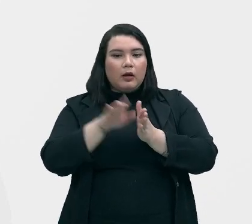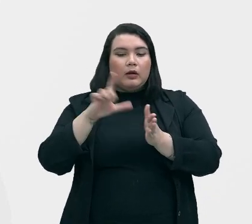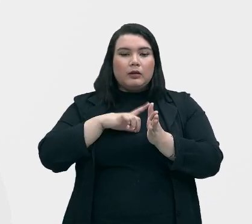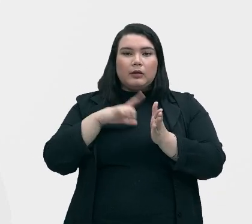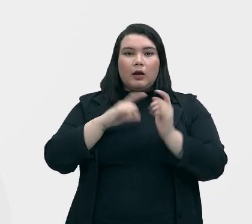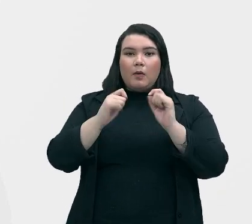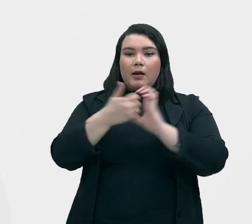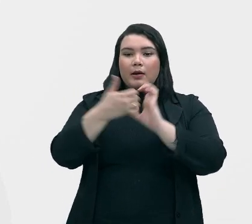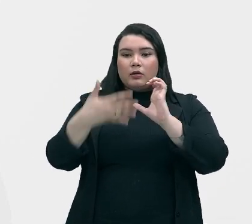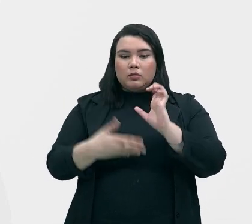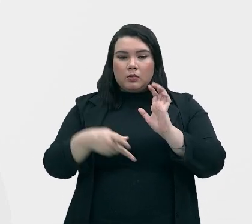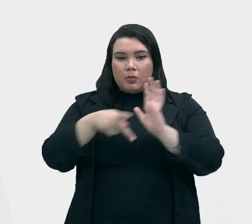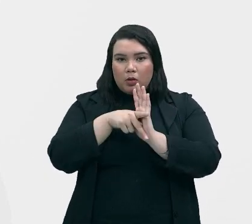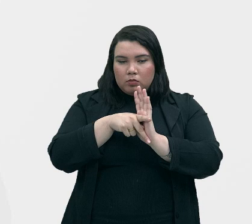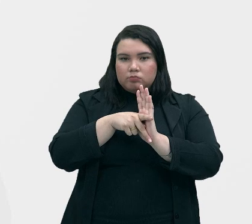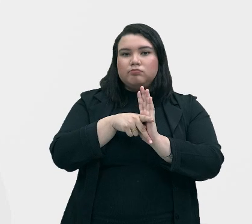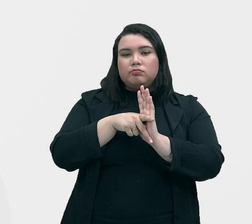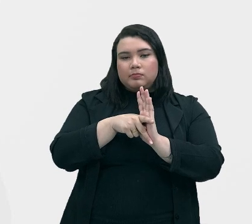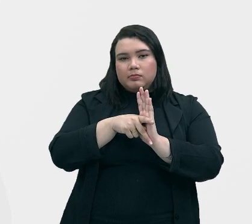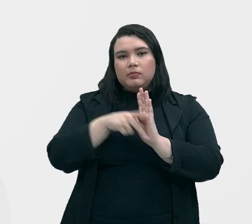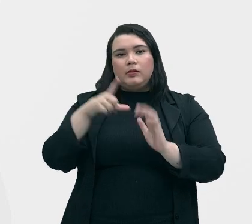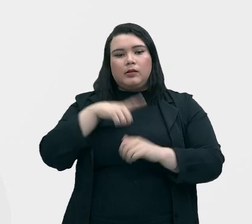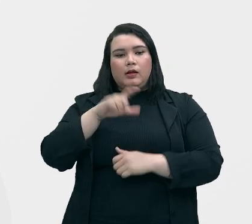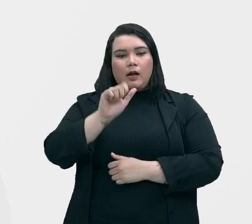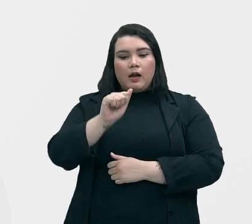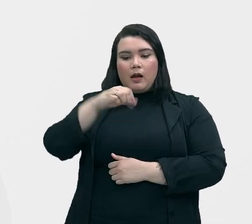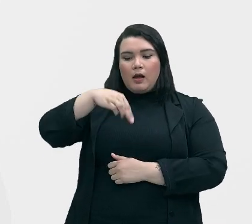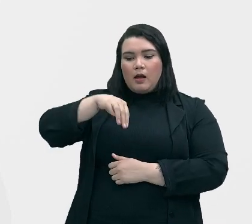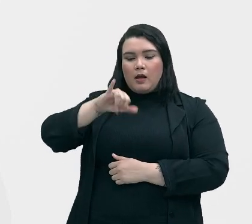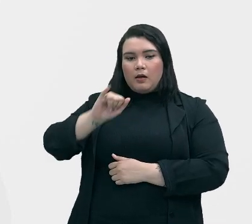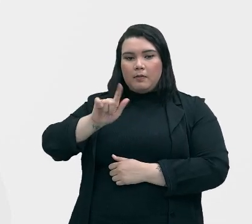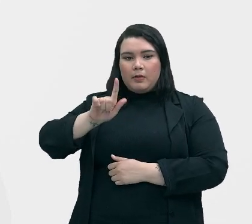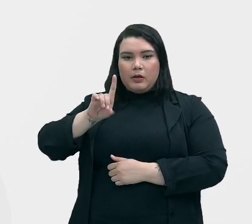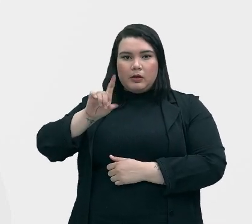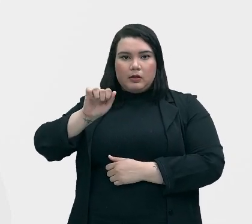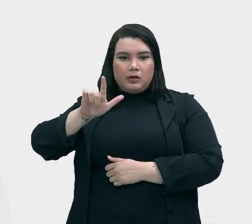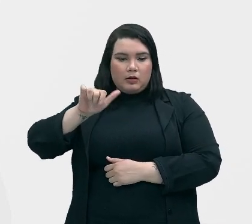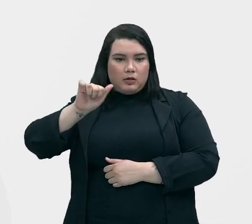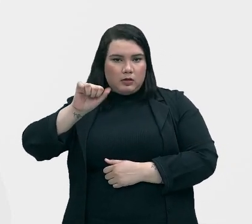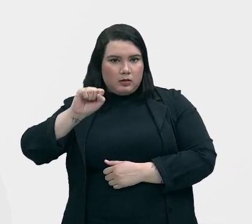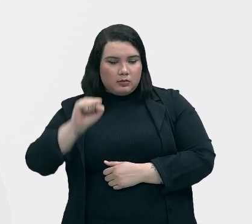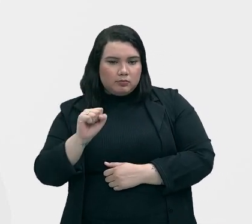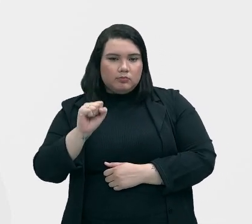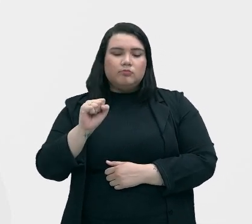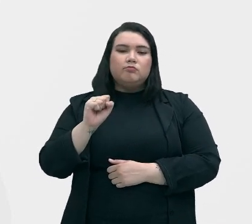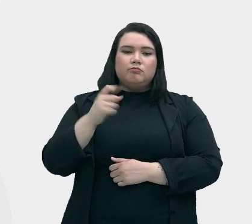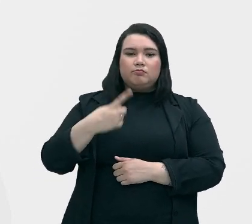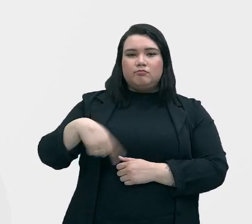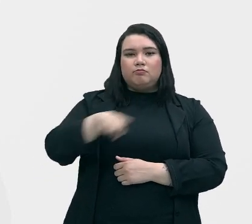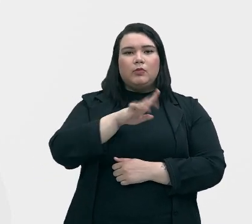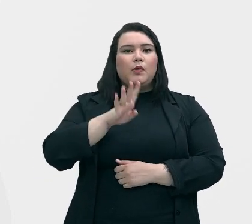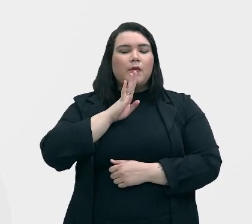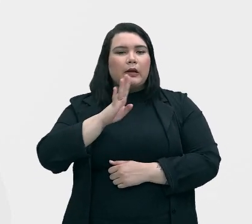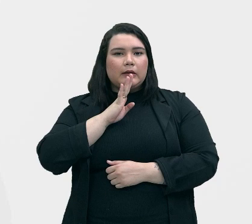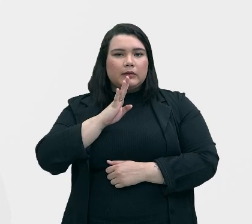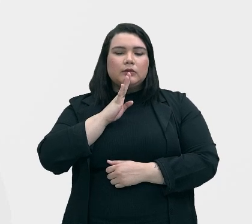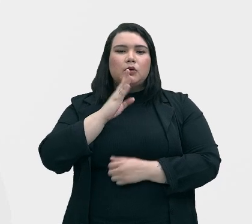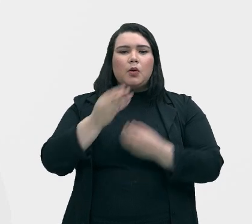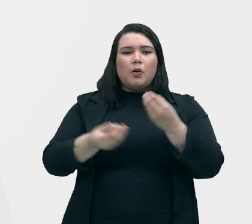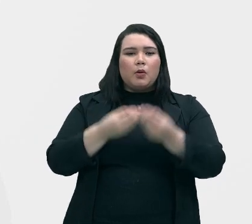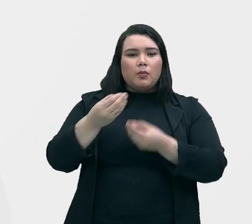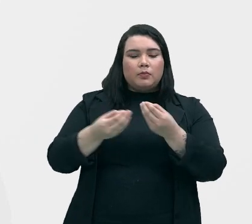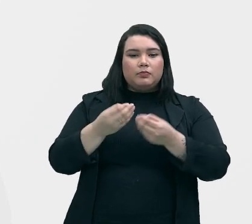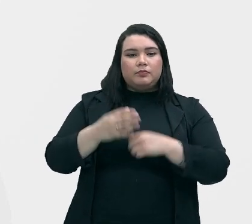se caracteriza pela inflamação das amígdalas, as velhas e conhecidas amígdalas. Bora dar uma olhadinha